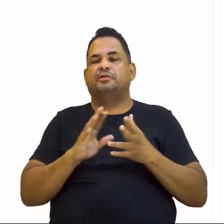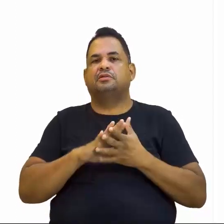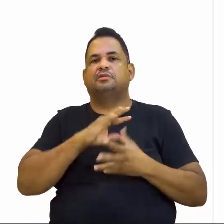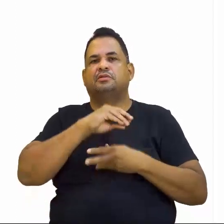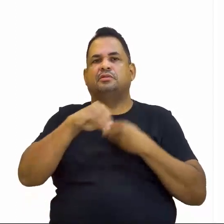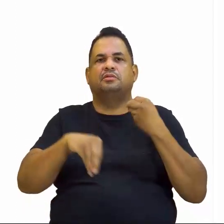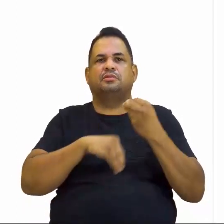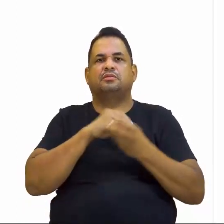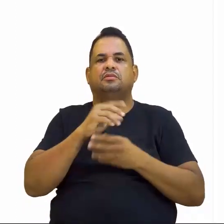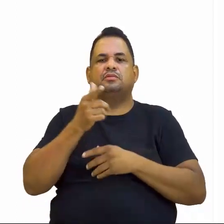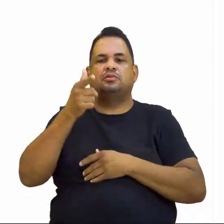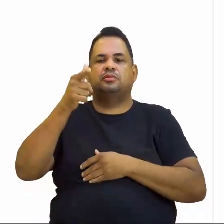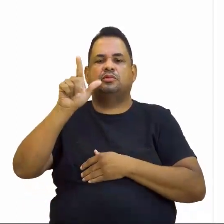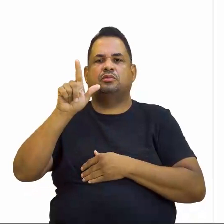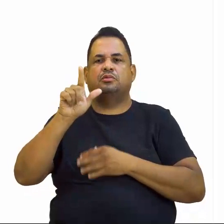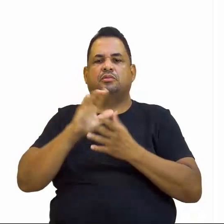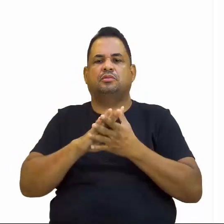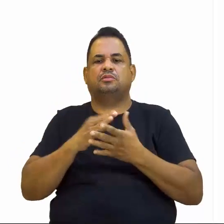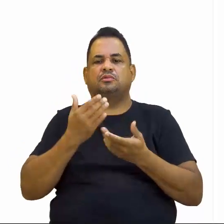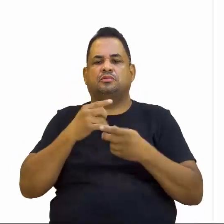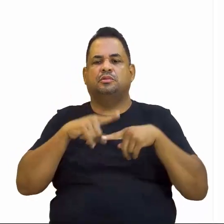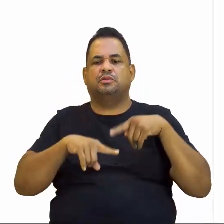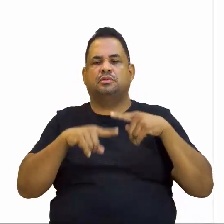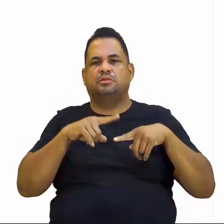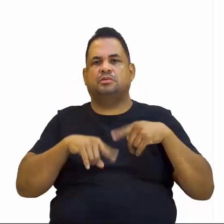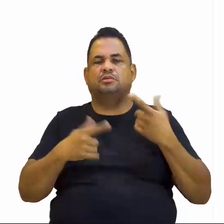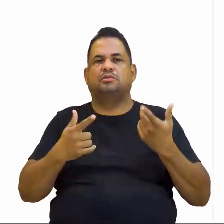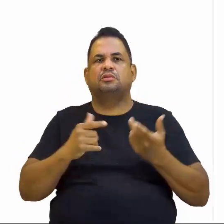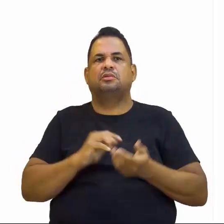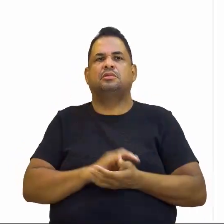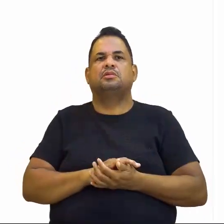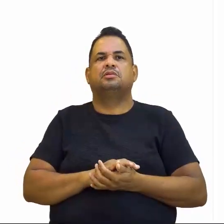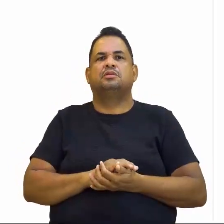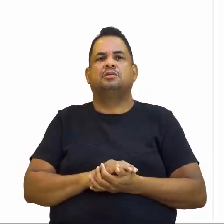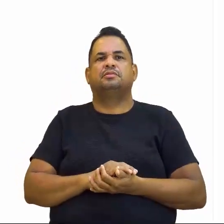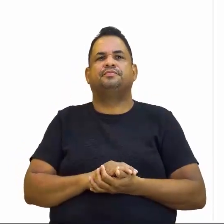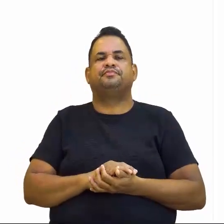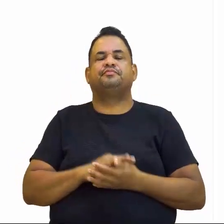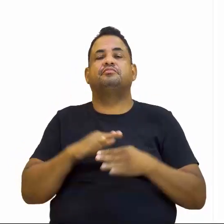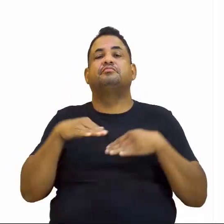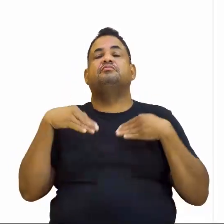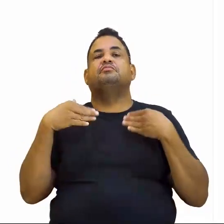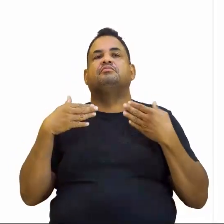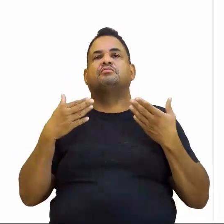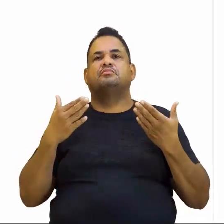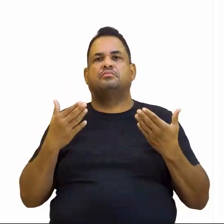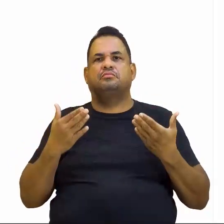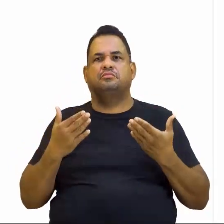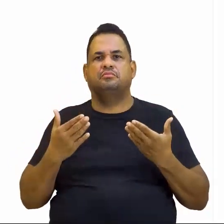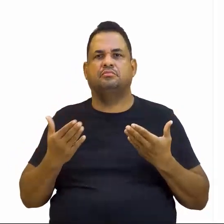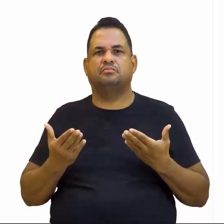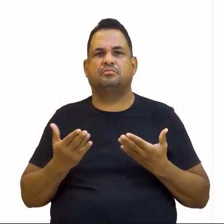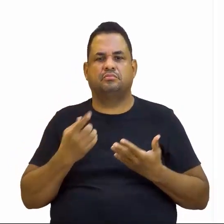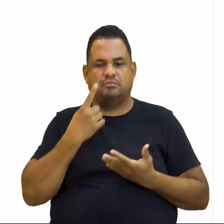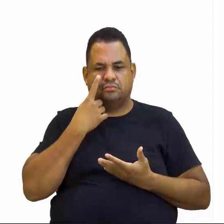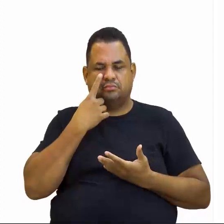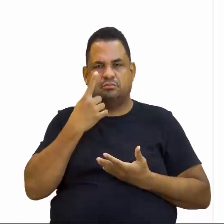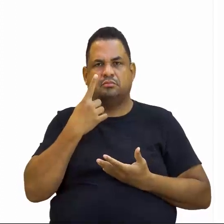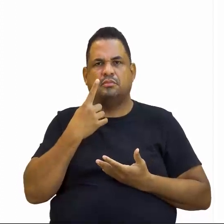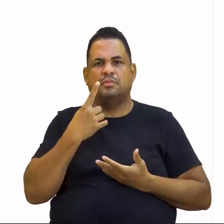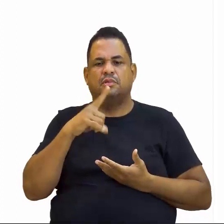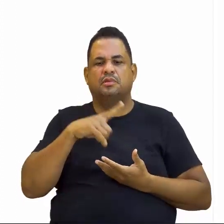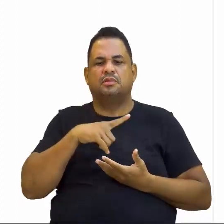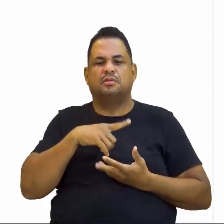com outros minérios, né? Outros minerais. E aí, quando a gente vai obter